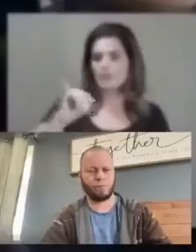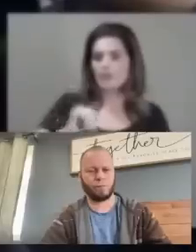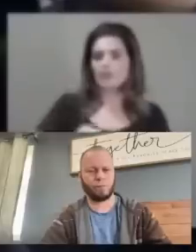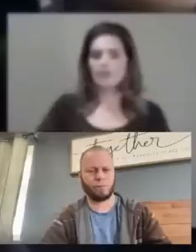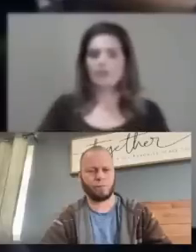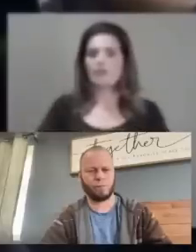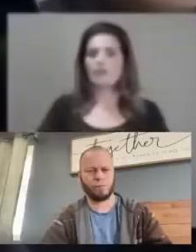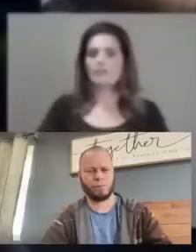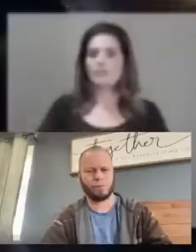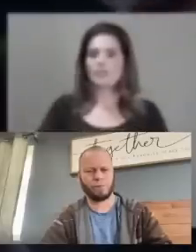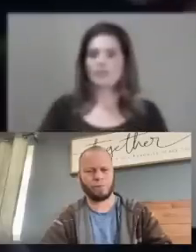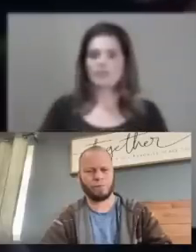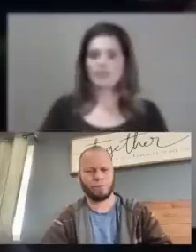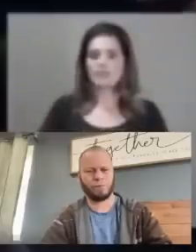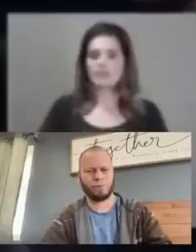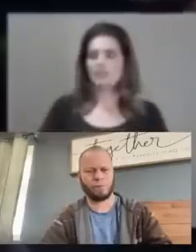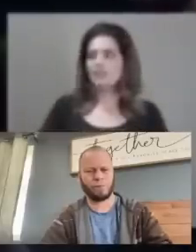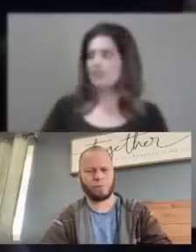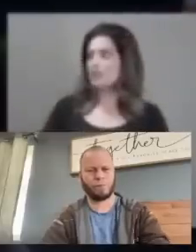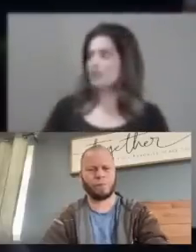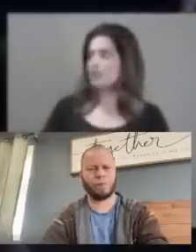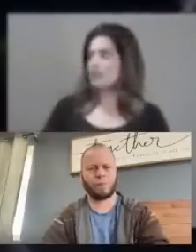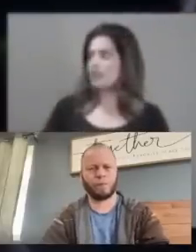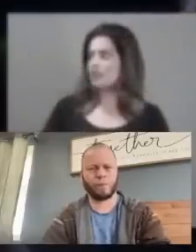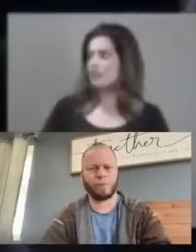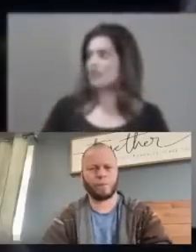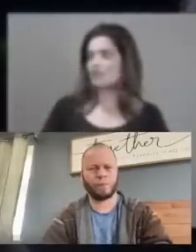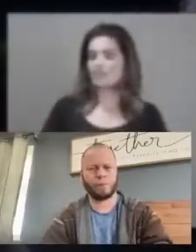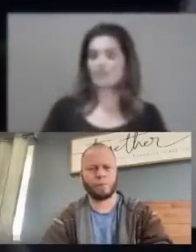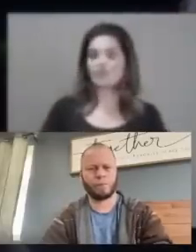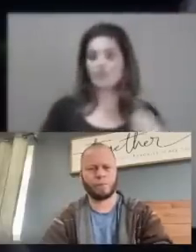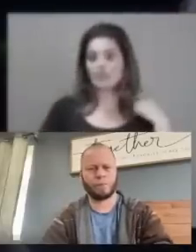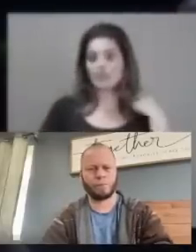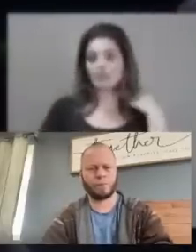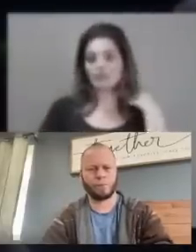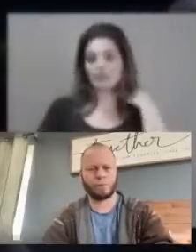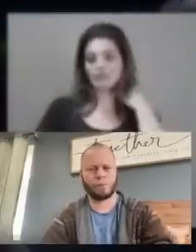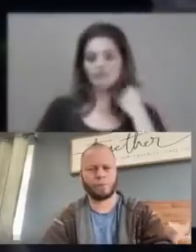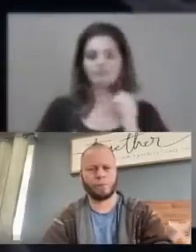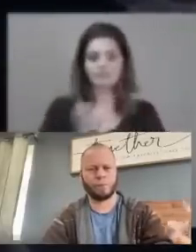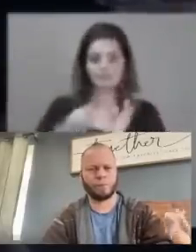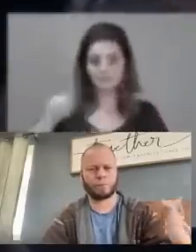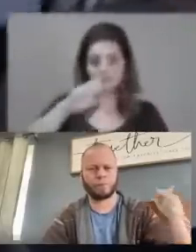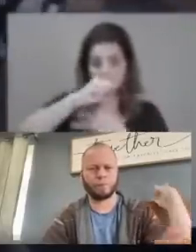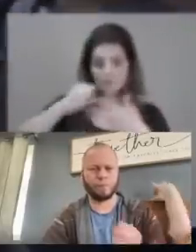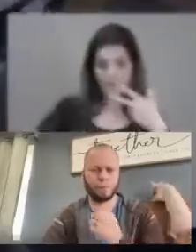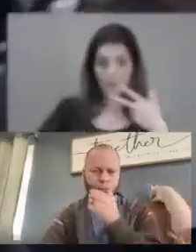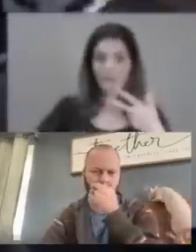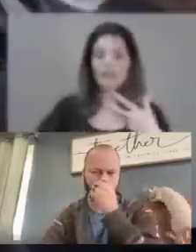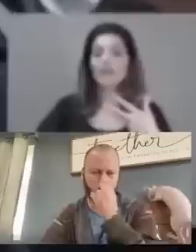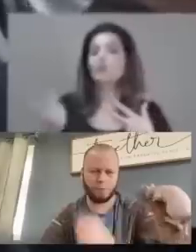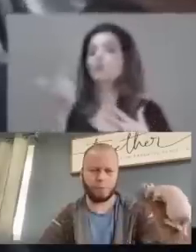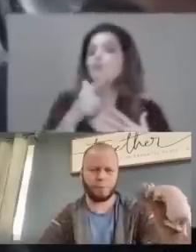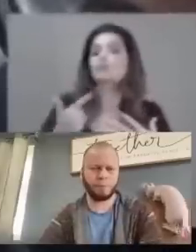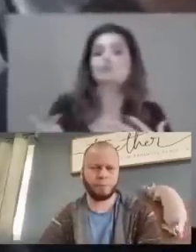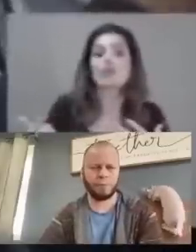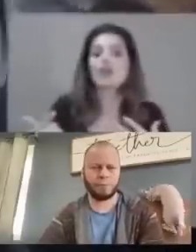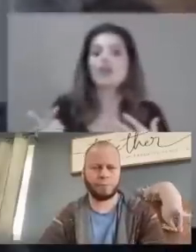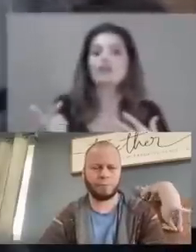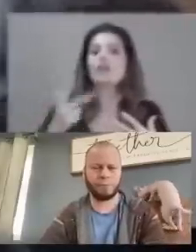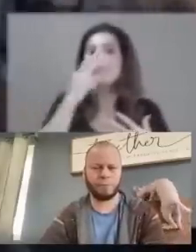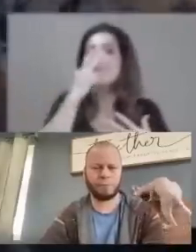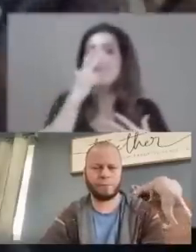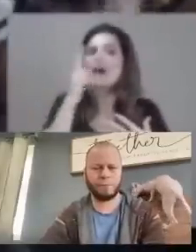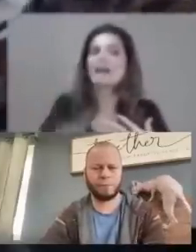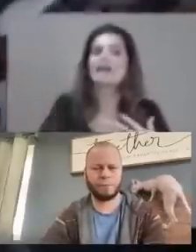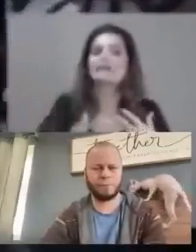presidencial as rotas que foram alteradas os policiais os três poderes não tem ainda por incrível que